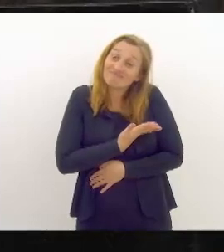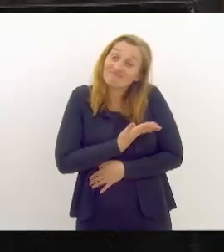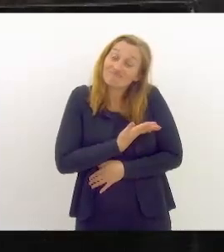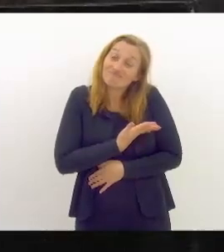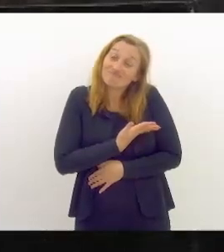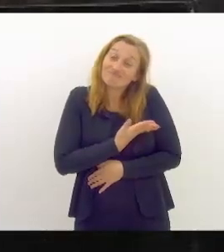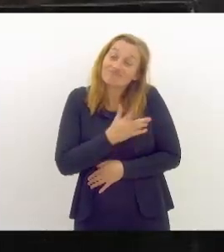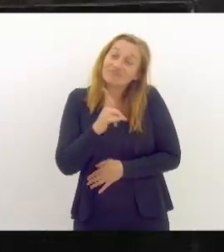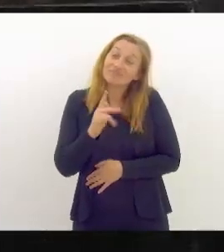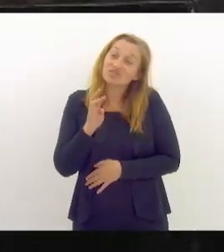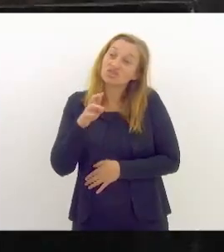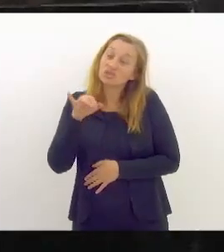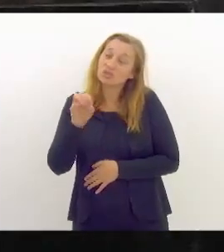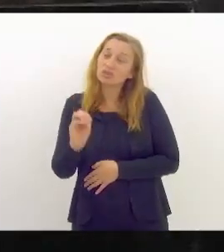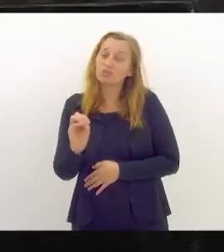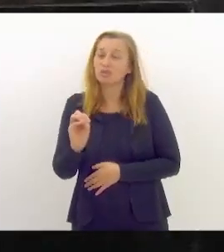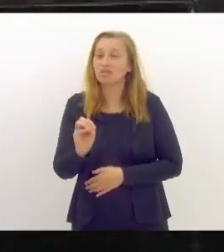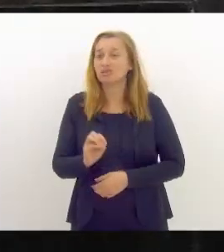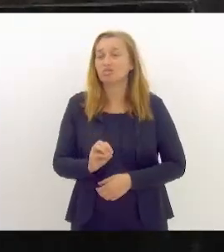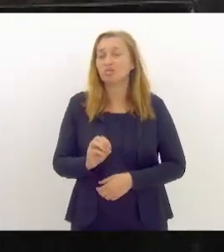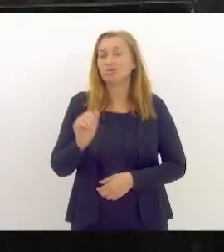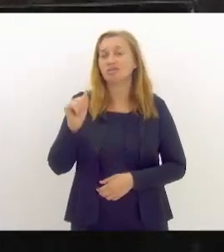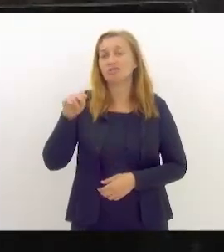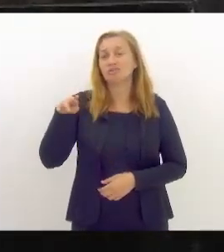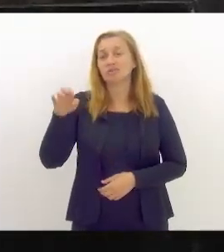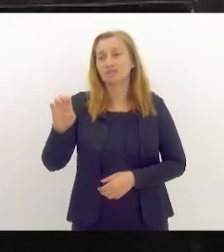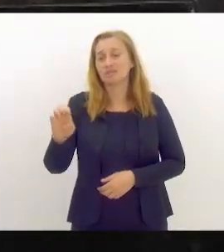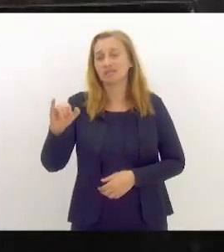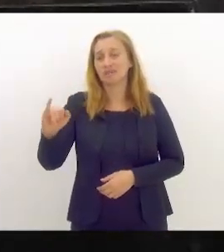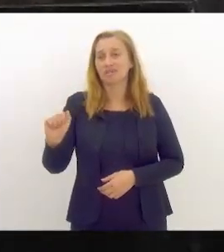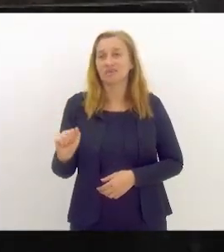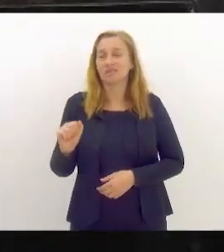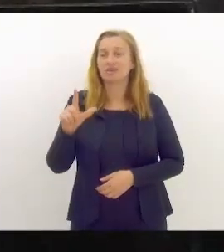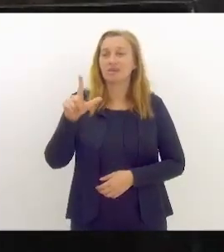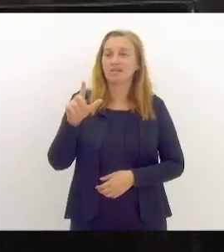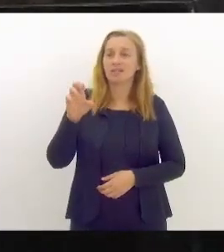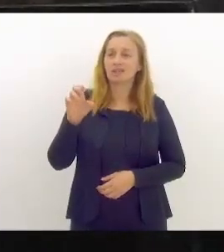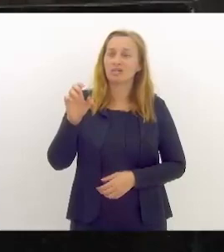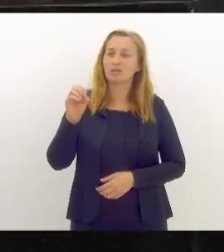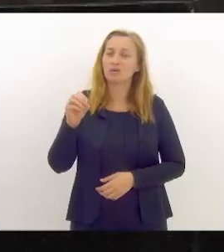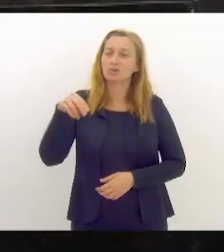Jerônimo Lorena Andreia Eleonora